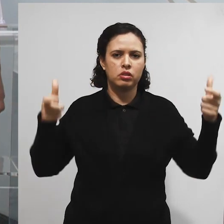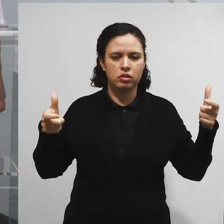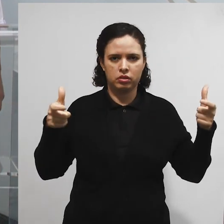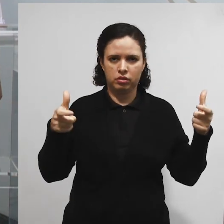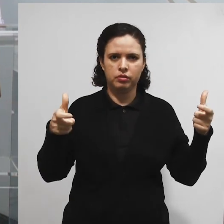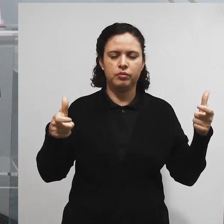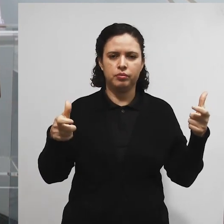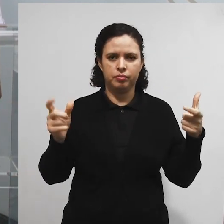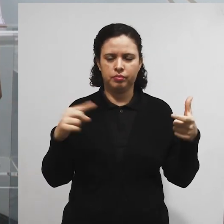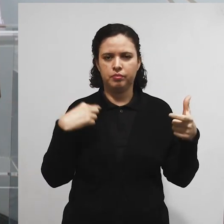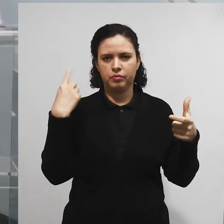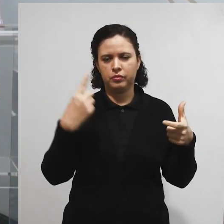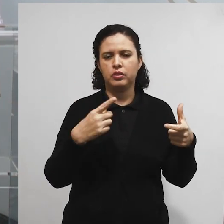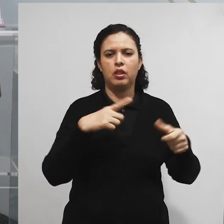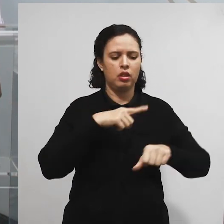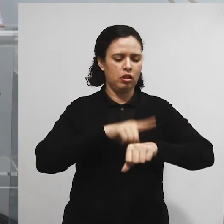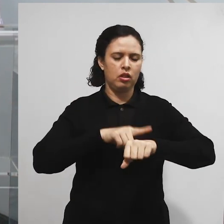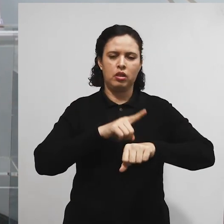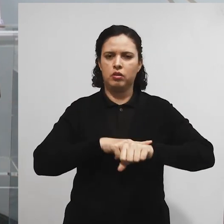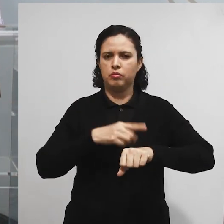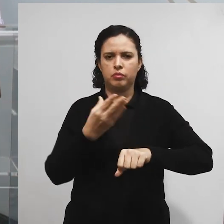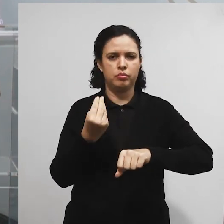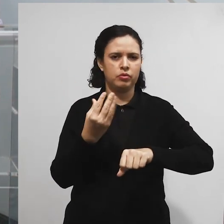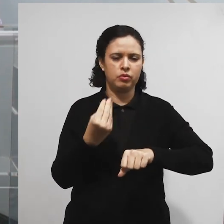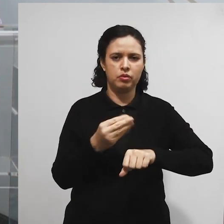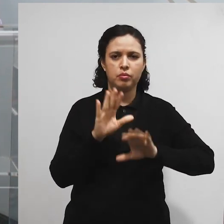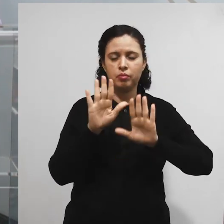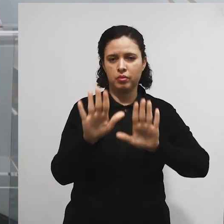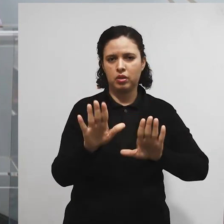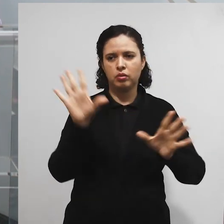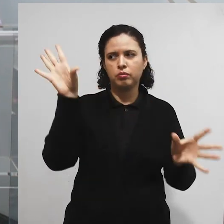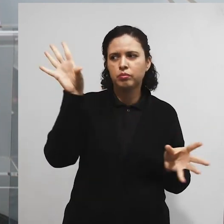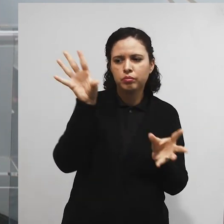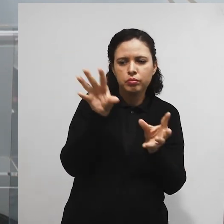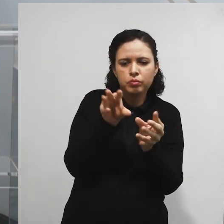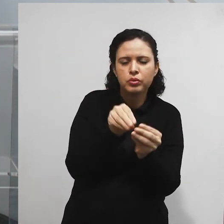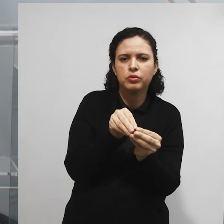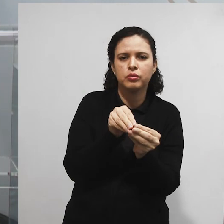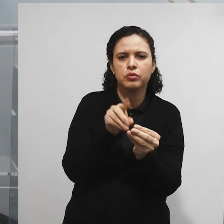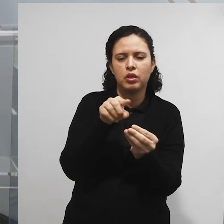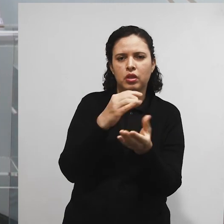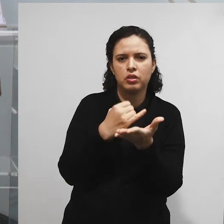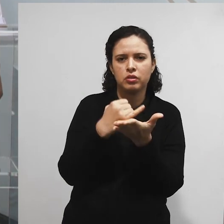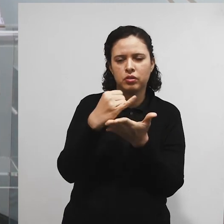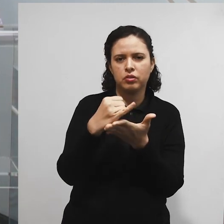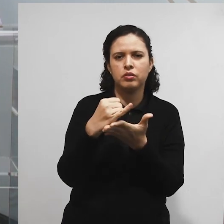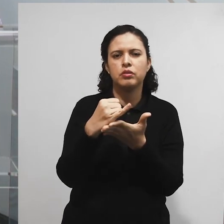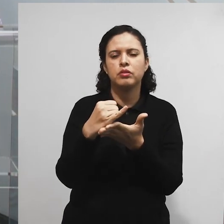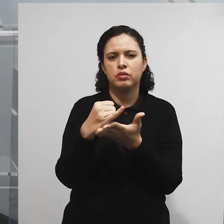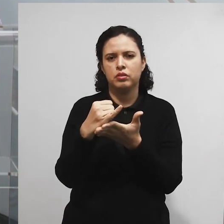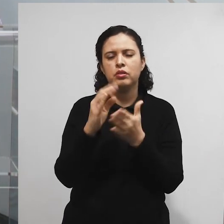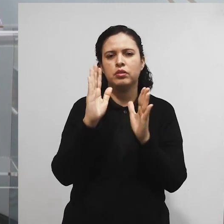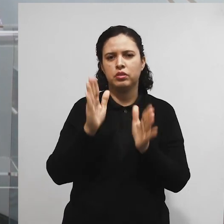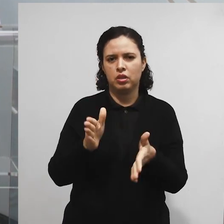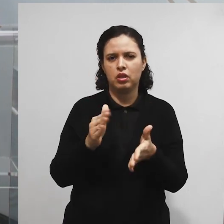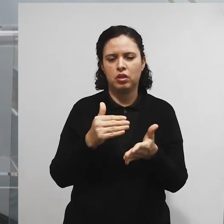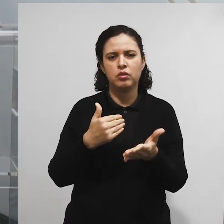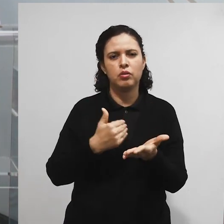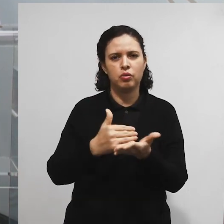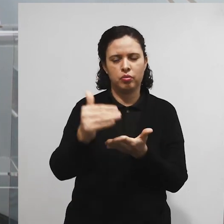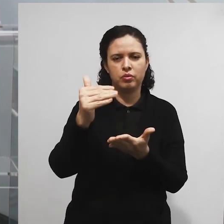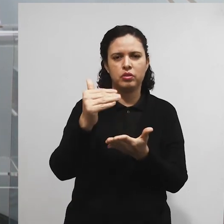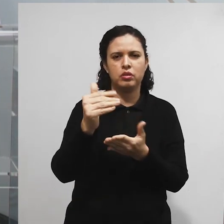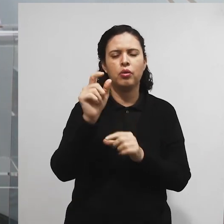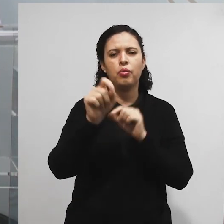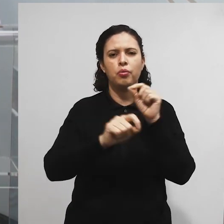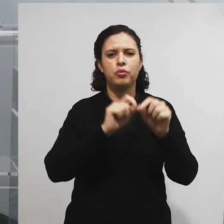ampla e nós precisaríamos de muito mais tempo. Mas em toque de introdução, isso daqui já dá para a gente ter uma ideia